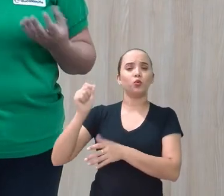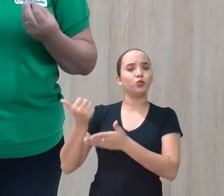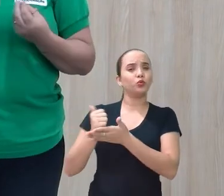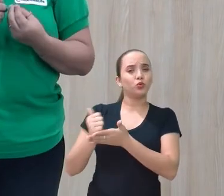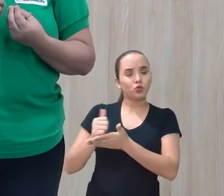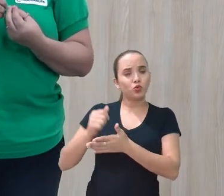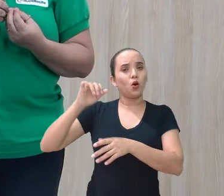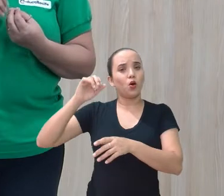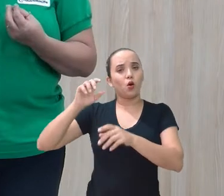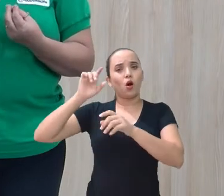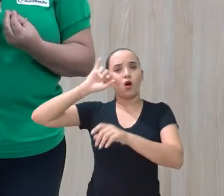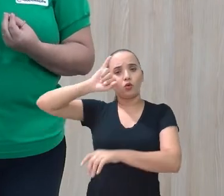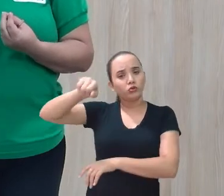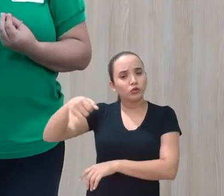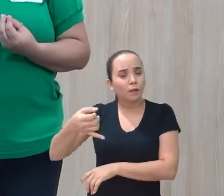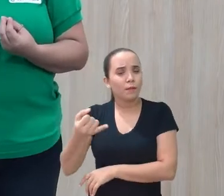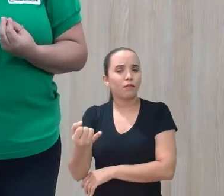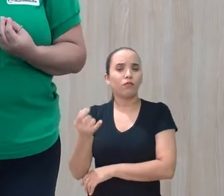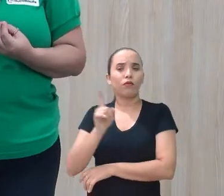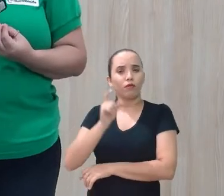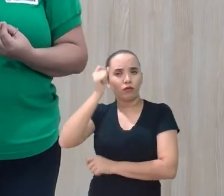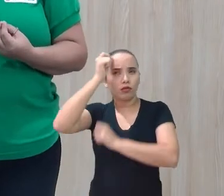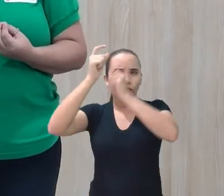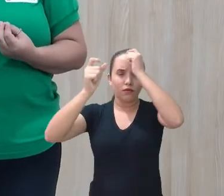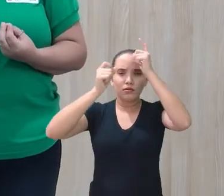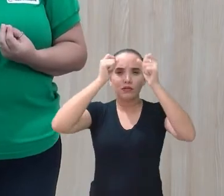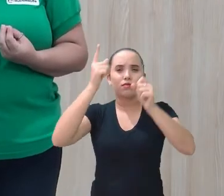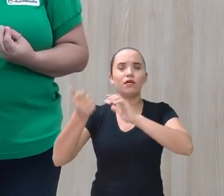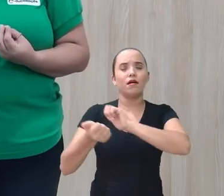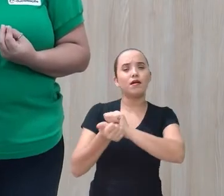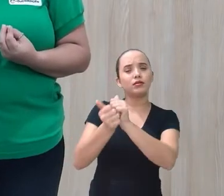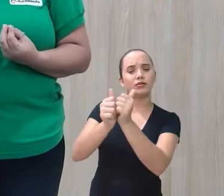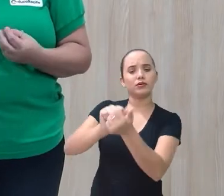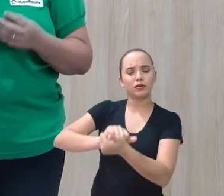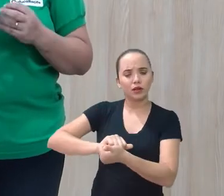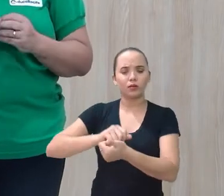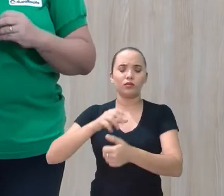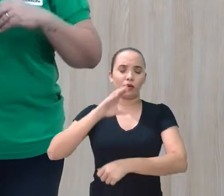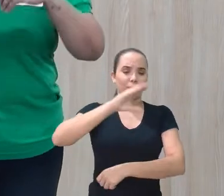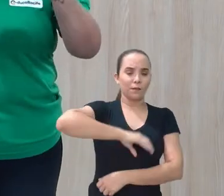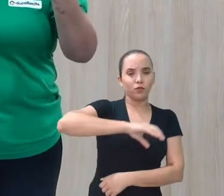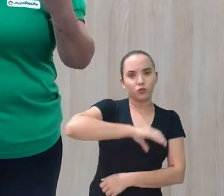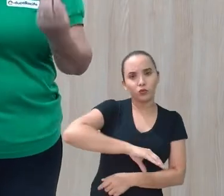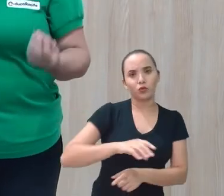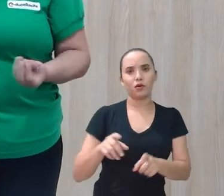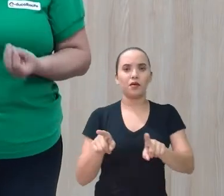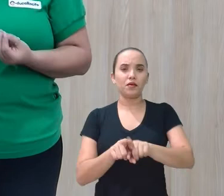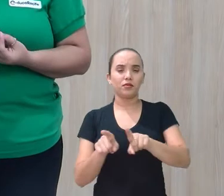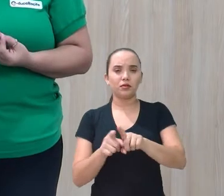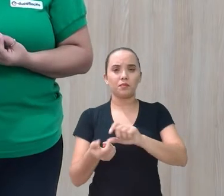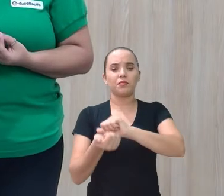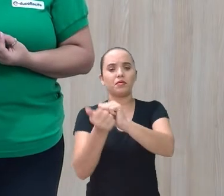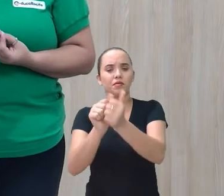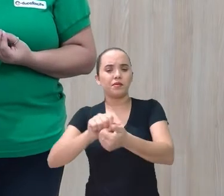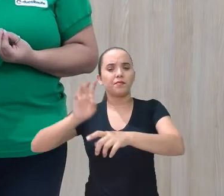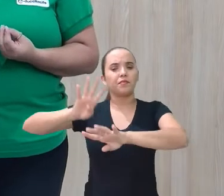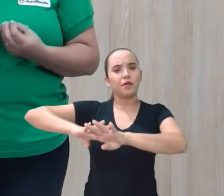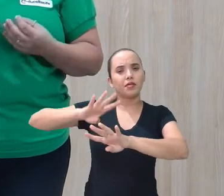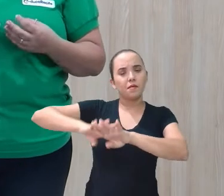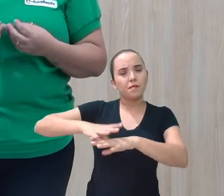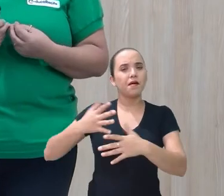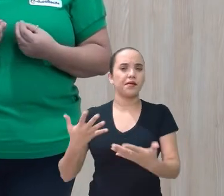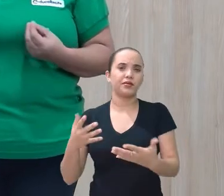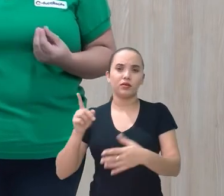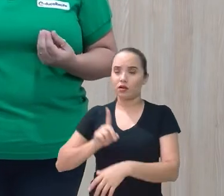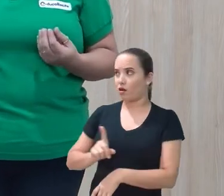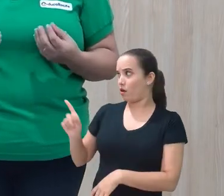e pensar, adaptar, por que não adaptar para português, adaptar para matemática? Aqui